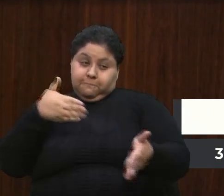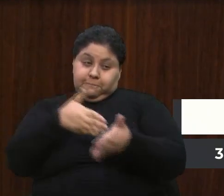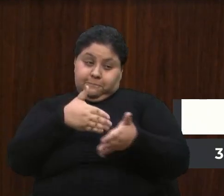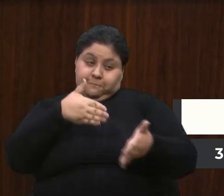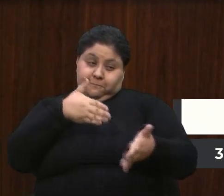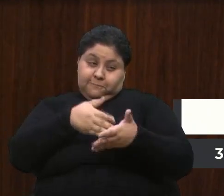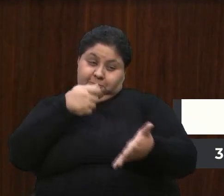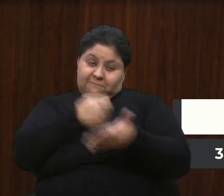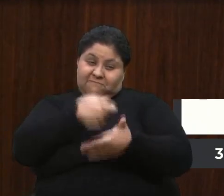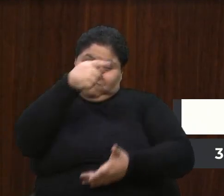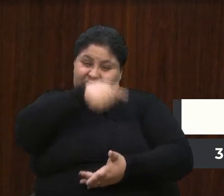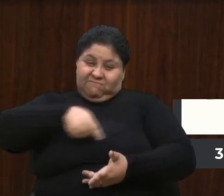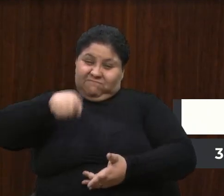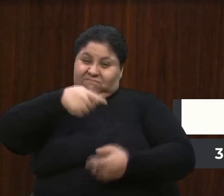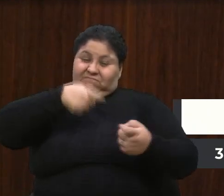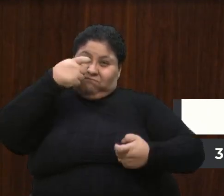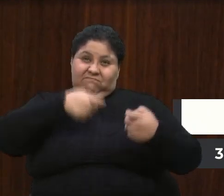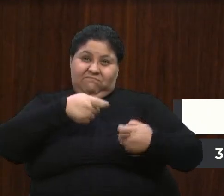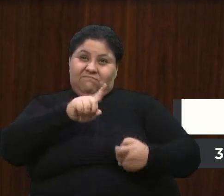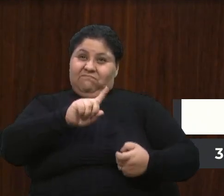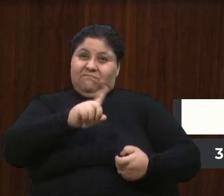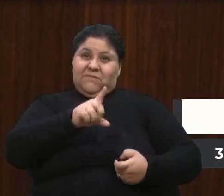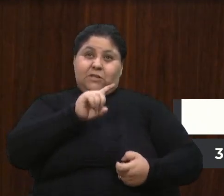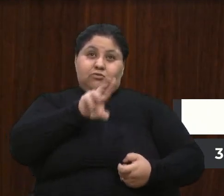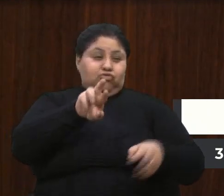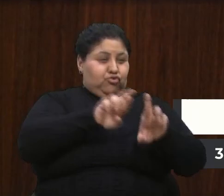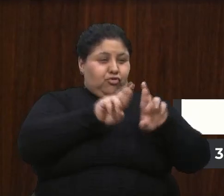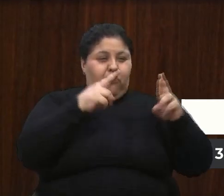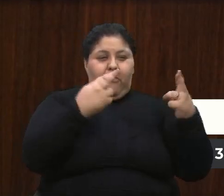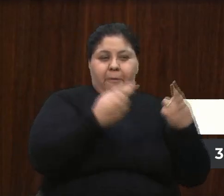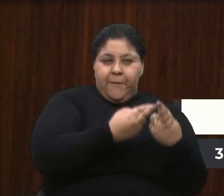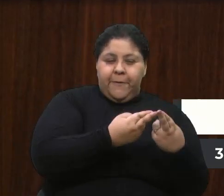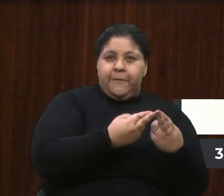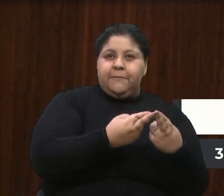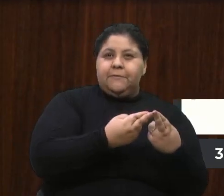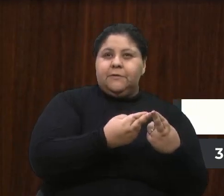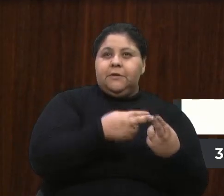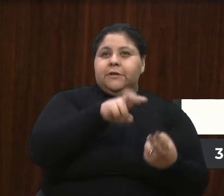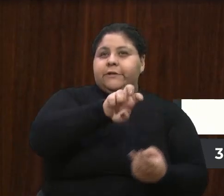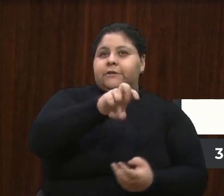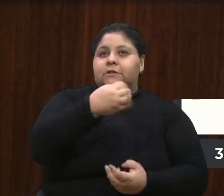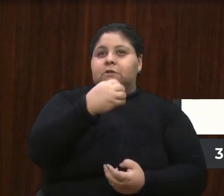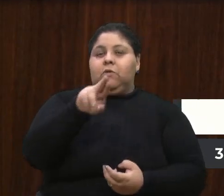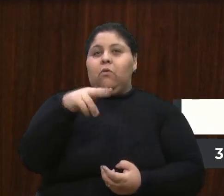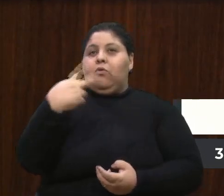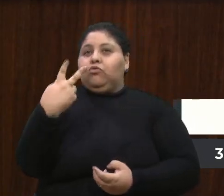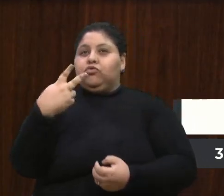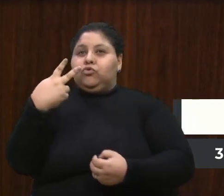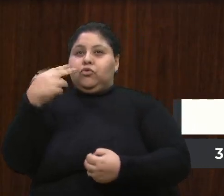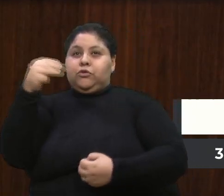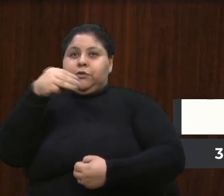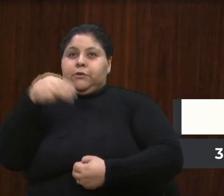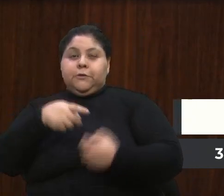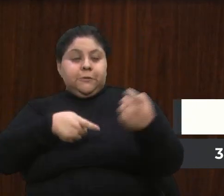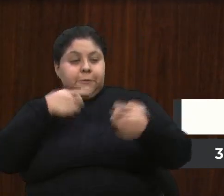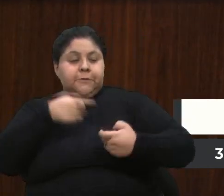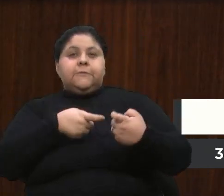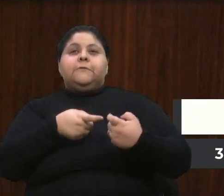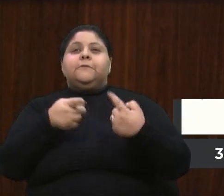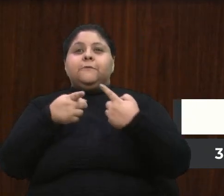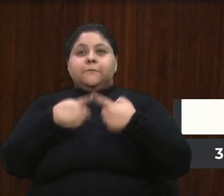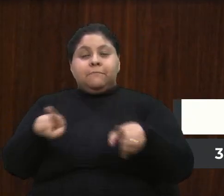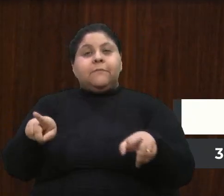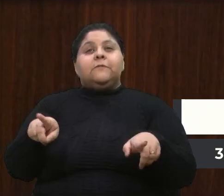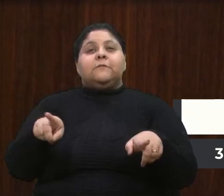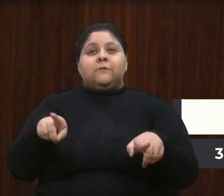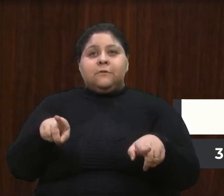não apenas na discussão de uma moção, tendo apenas 5 ou 2 minutos para discuti-la, mas